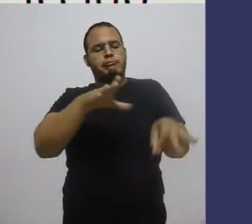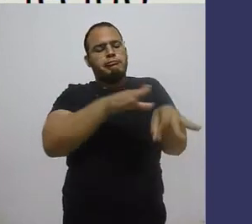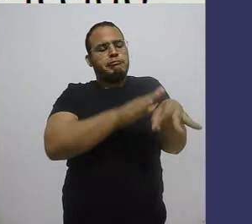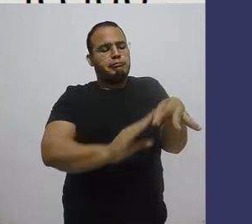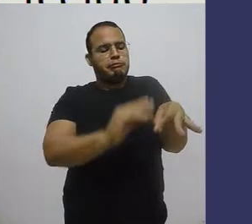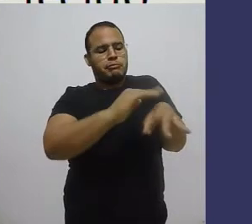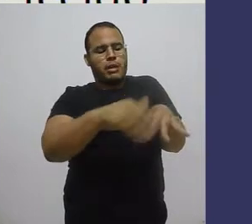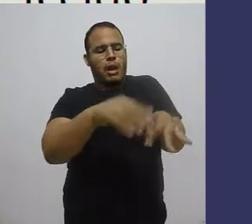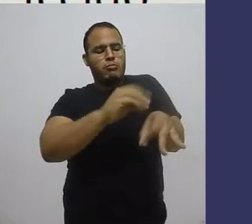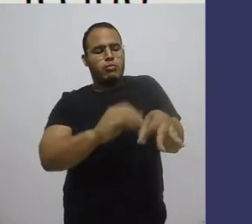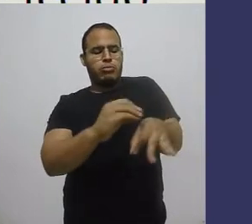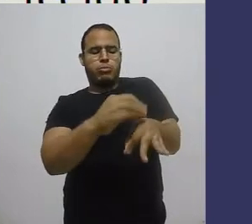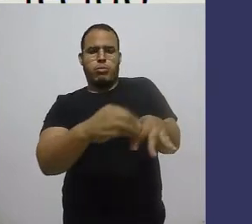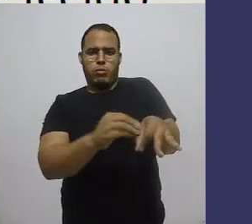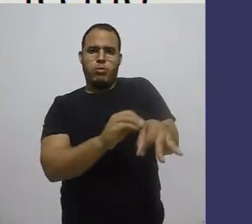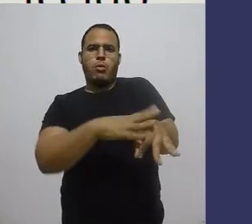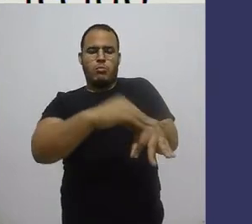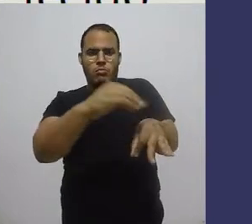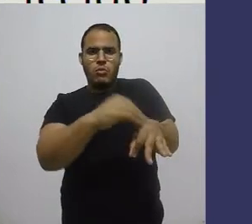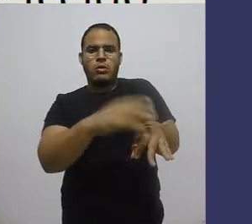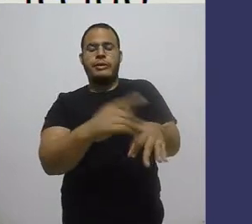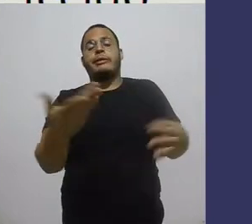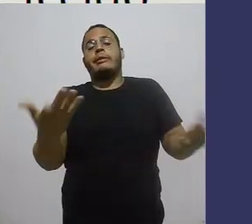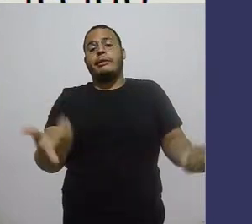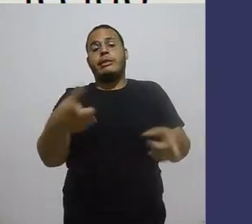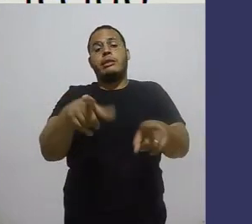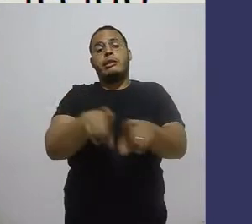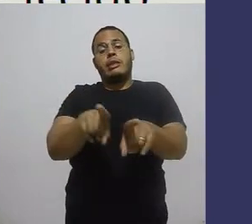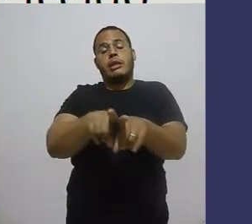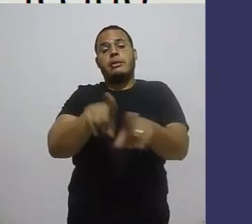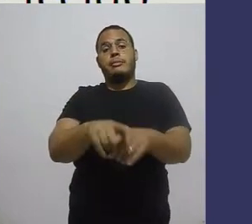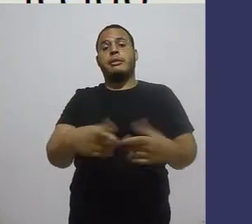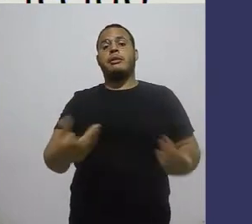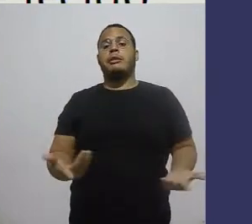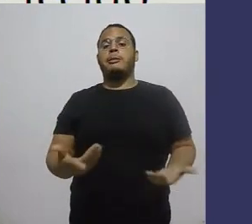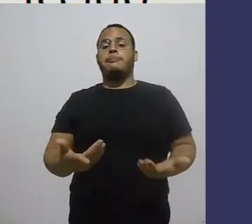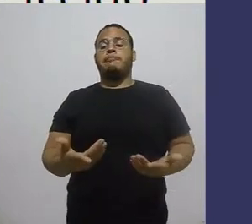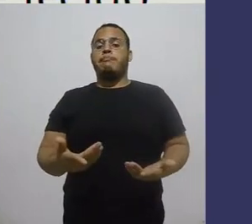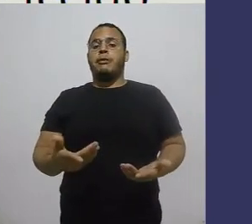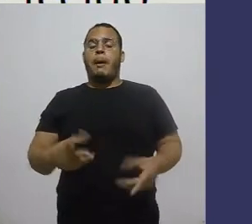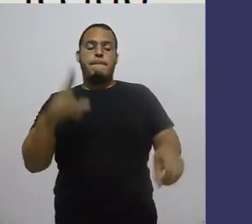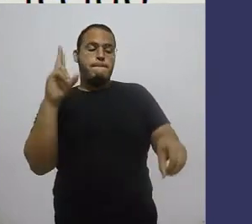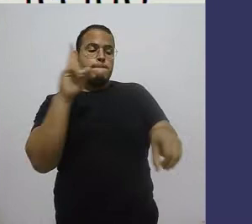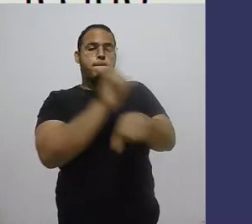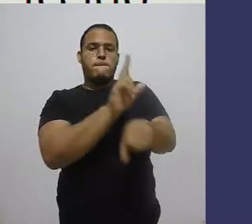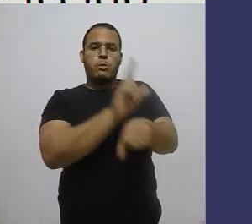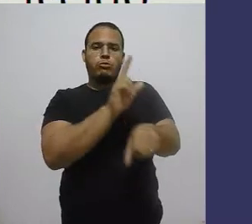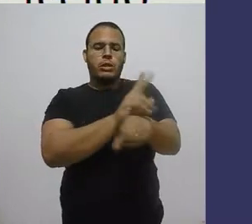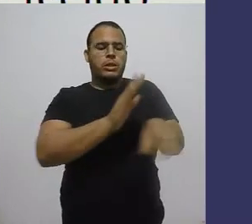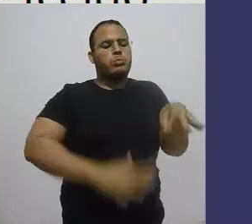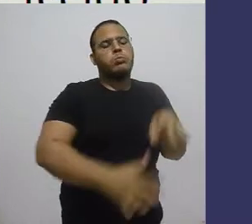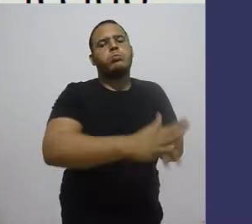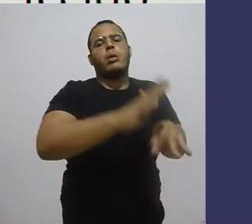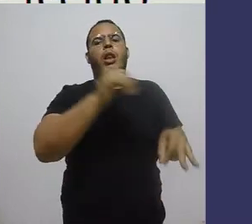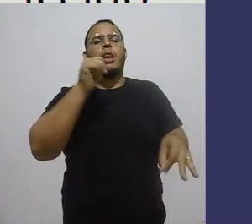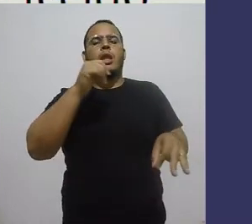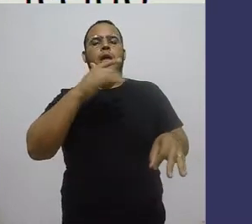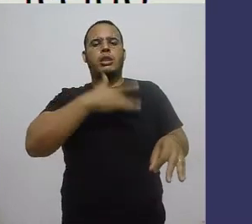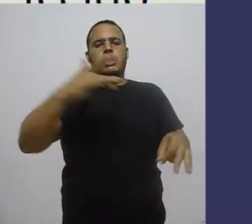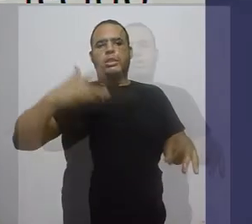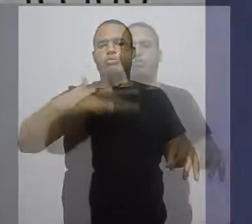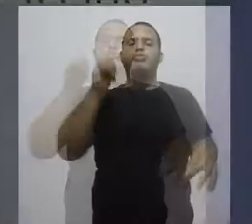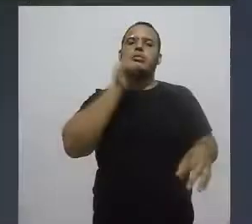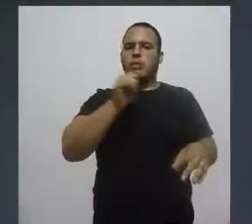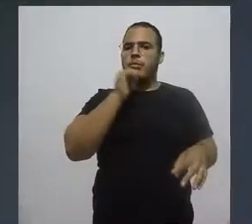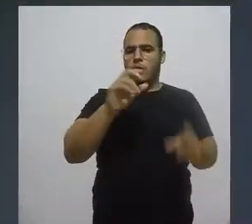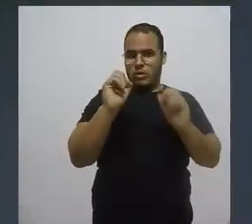falei, apresenta pelos, além de circundam, né, geralmente a proteção do restante da vulva. Então, esses lábios maiores, eles